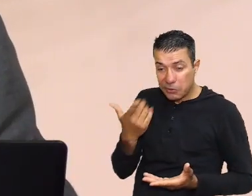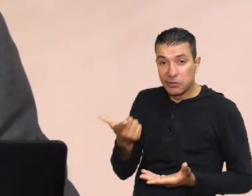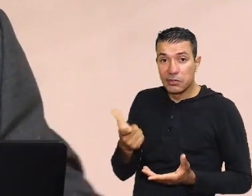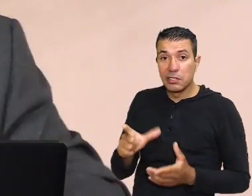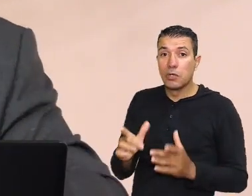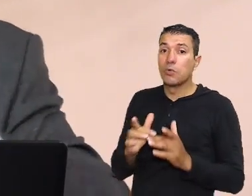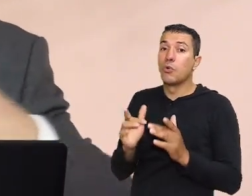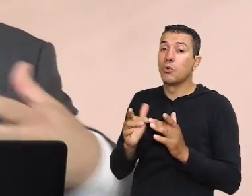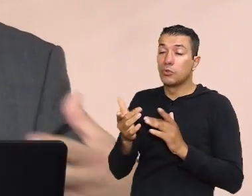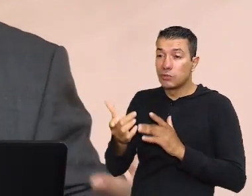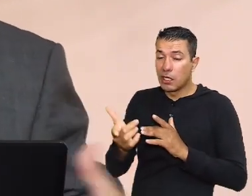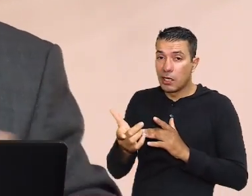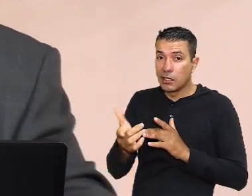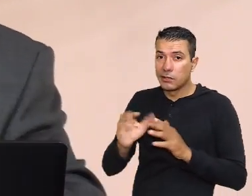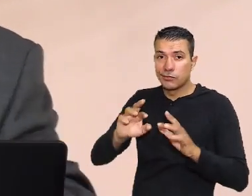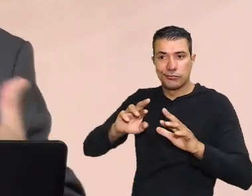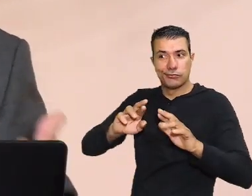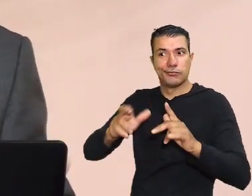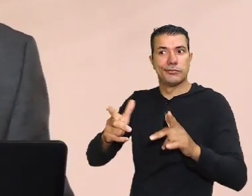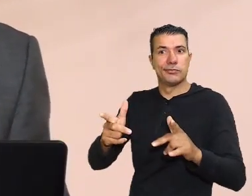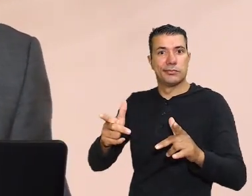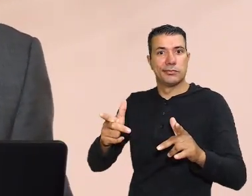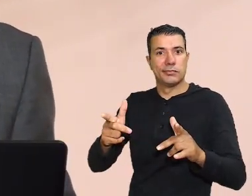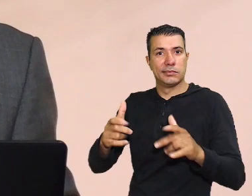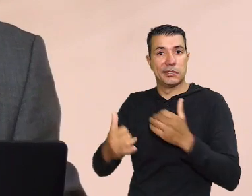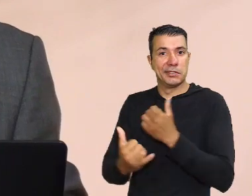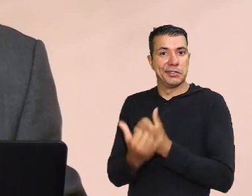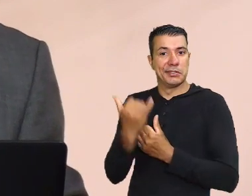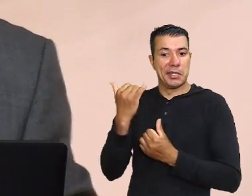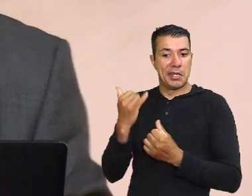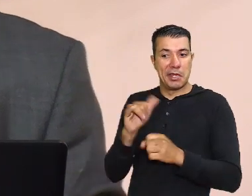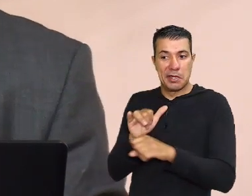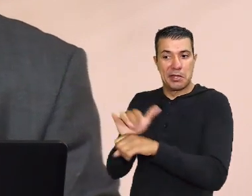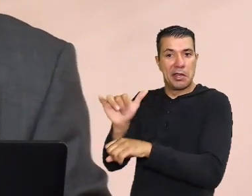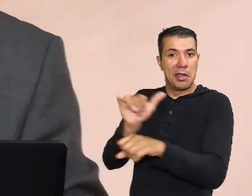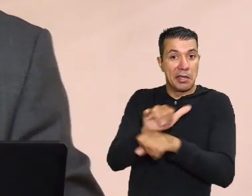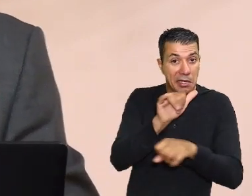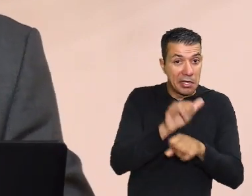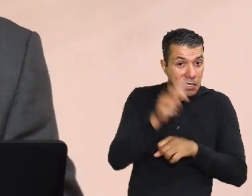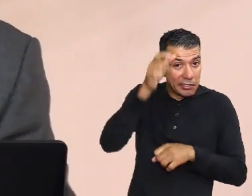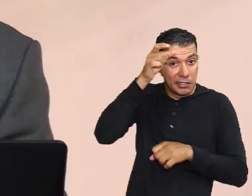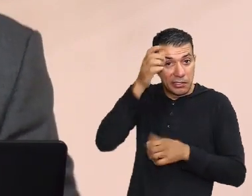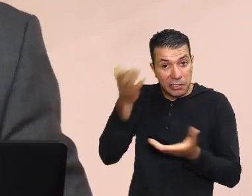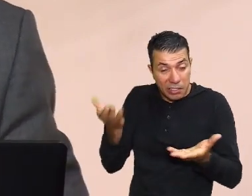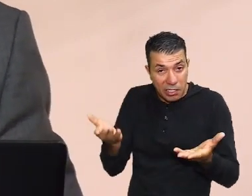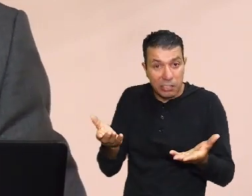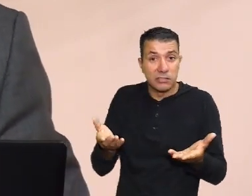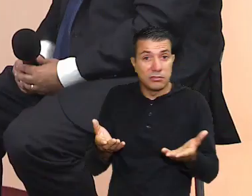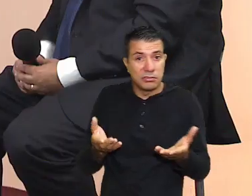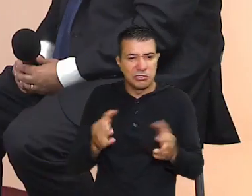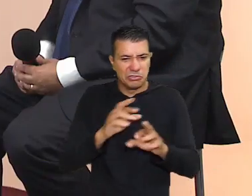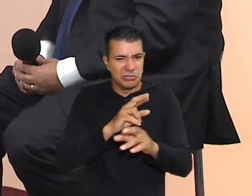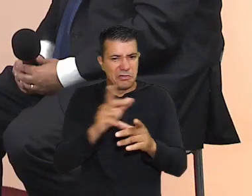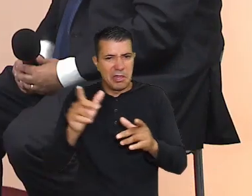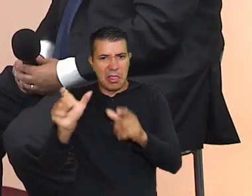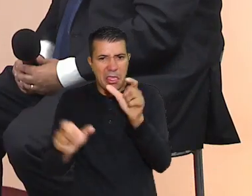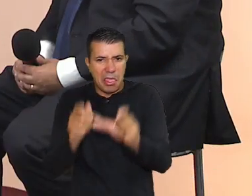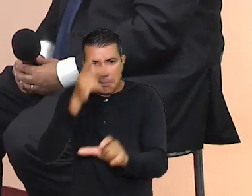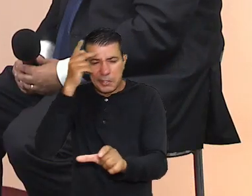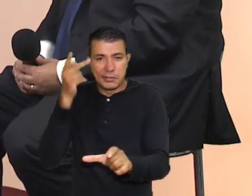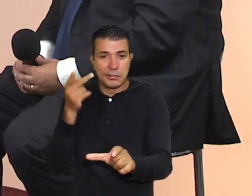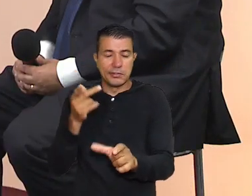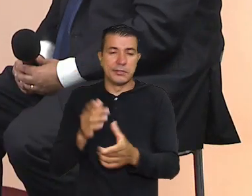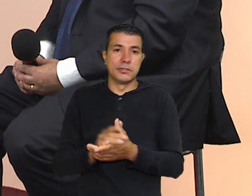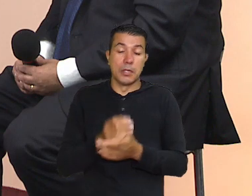tendo contato, ele amplia essa trama, esse engano. Mas, pastor Francisco, comente alguma coisa aí para nós fecharmos essa parte aqui. Muito